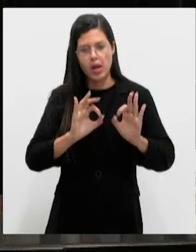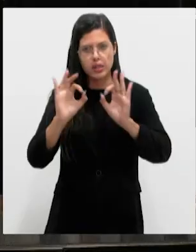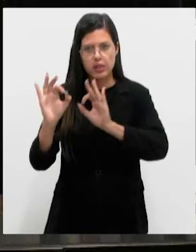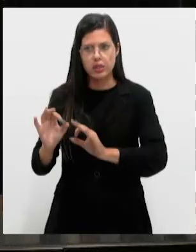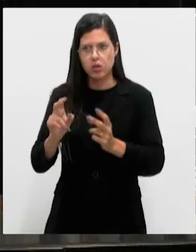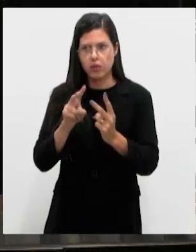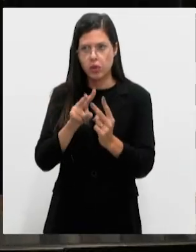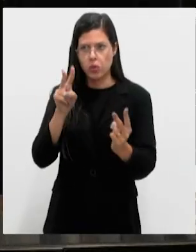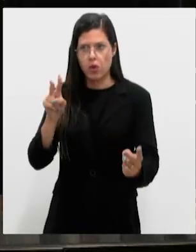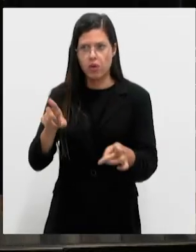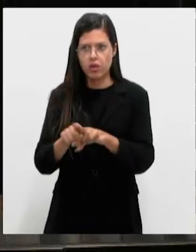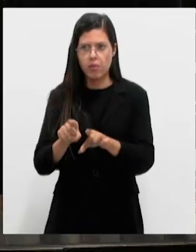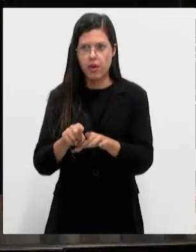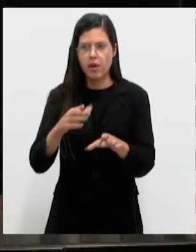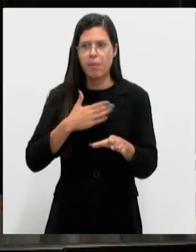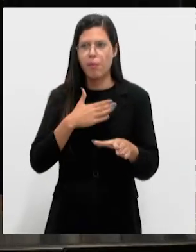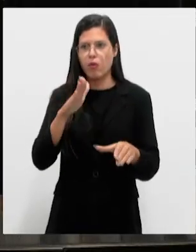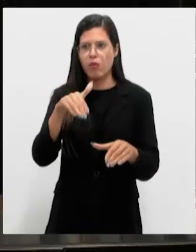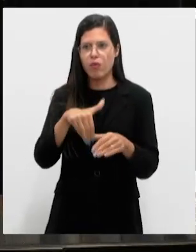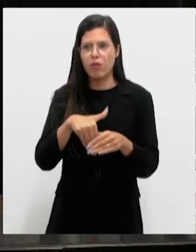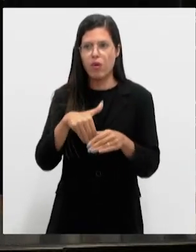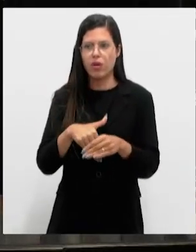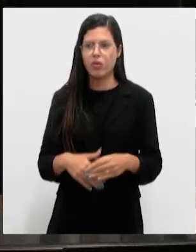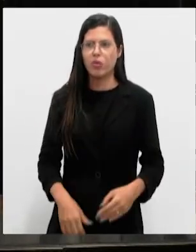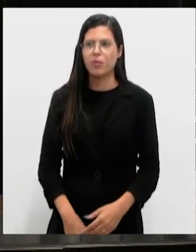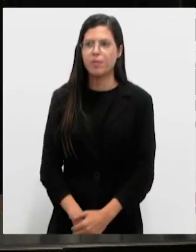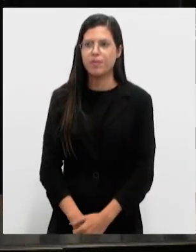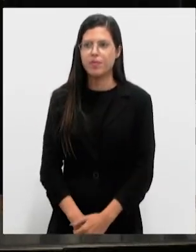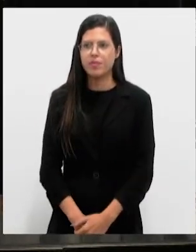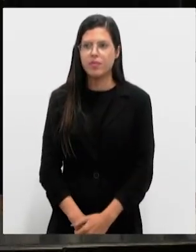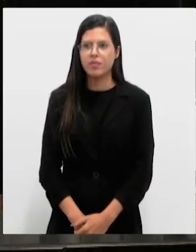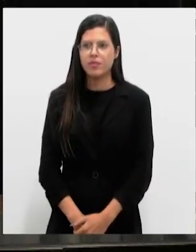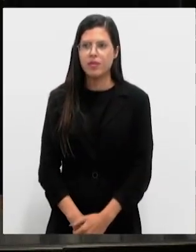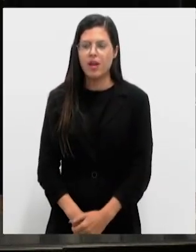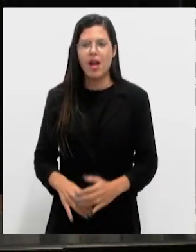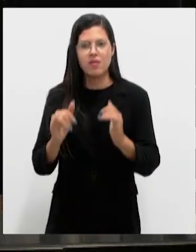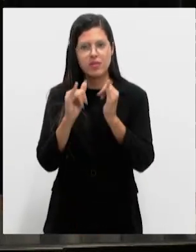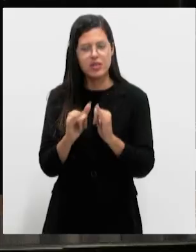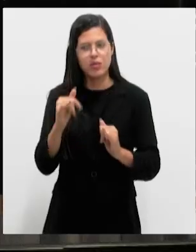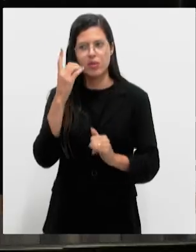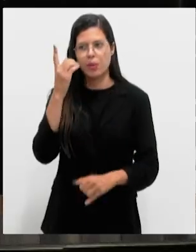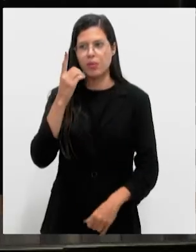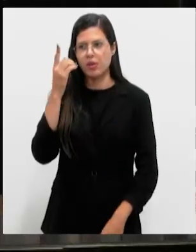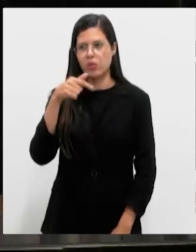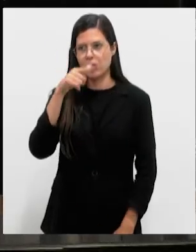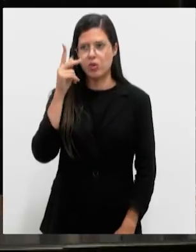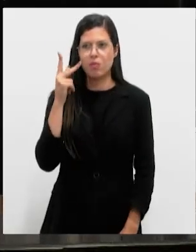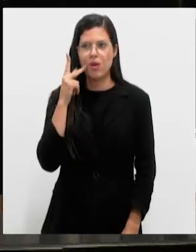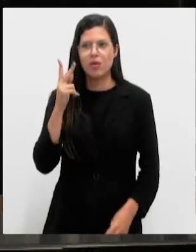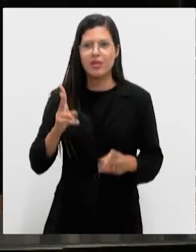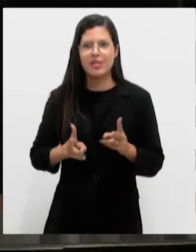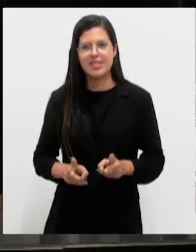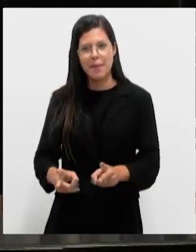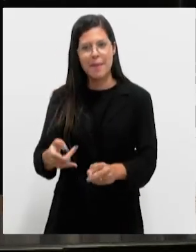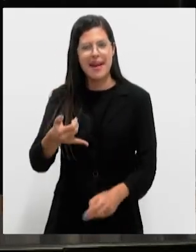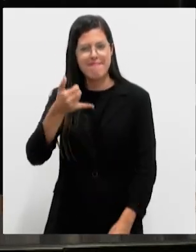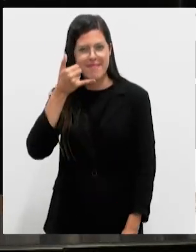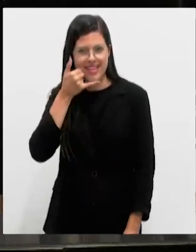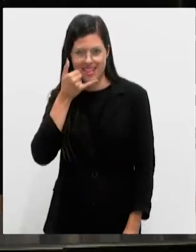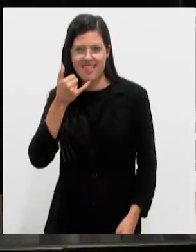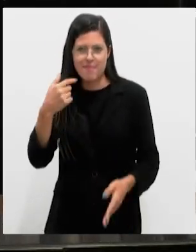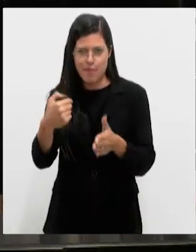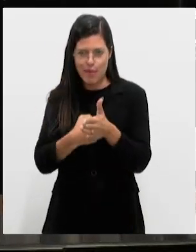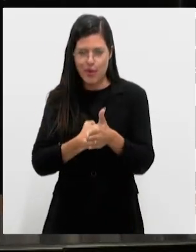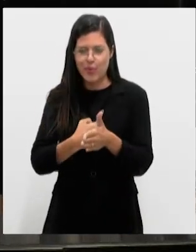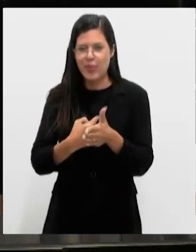meu voto remotamente quando necessário. E dizer para o meu amigo deputado Luiz Paulo, que todas as vezes que ele me liga para perguntar como eu estou,